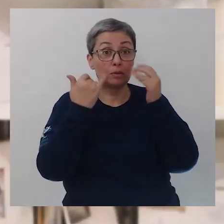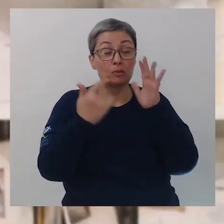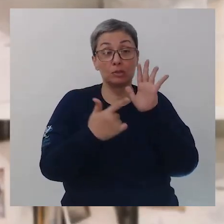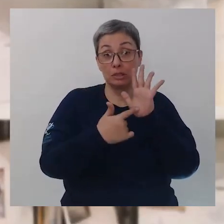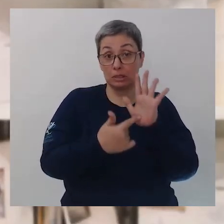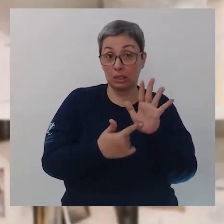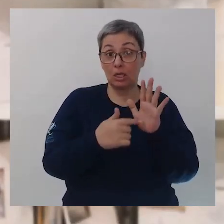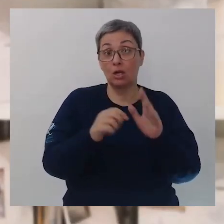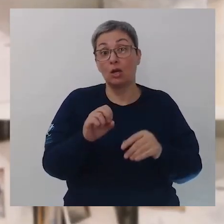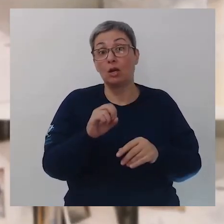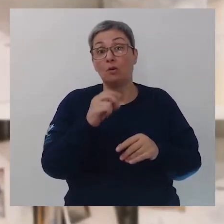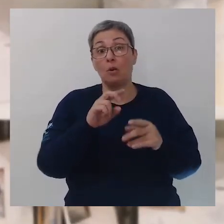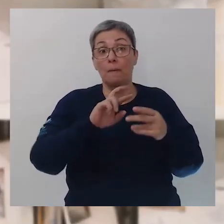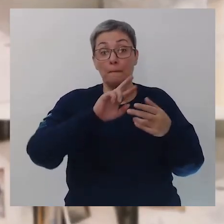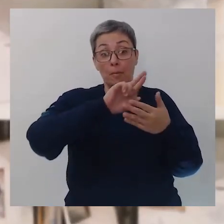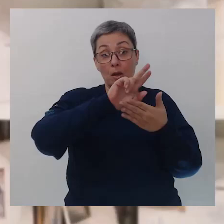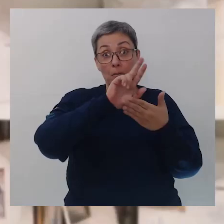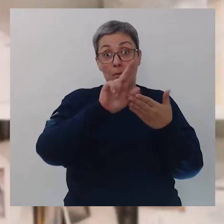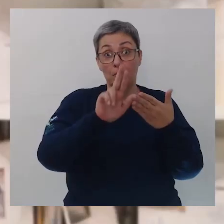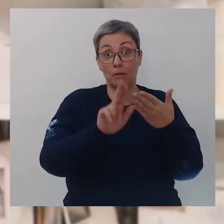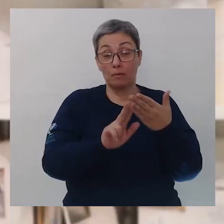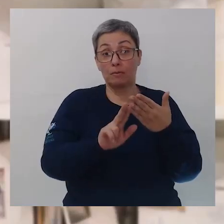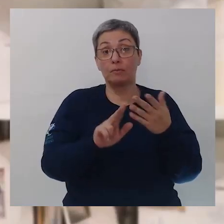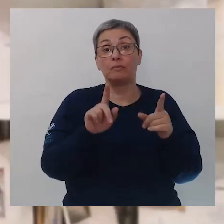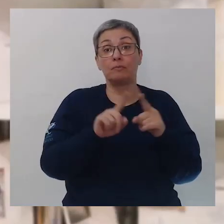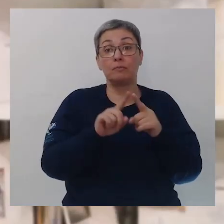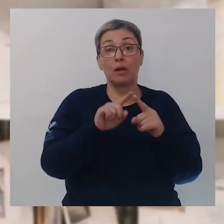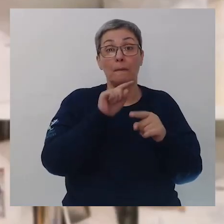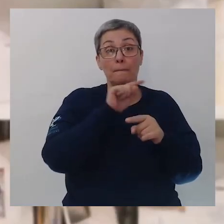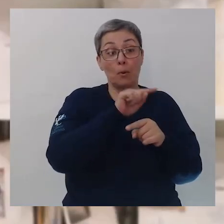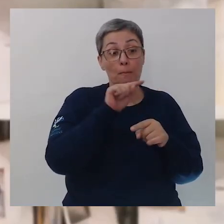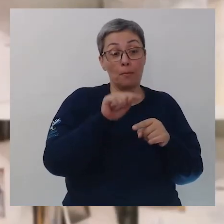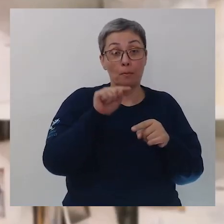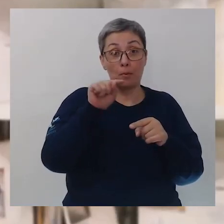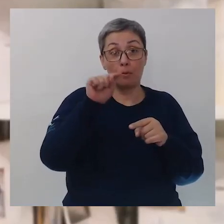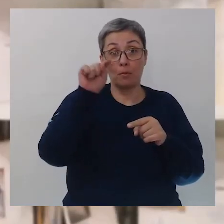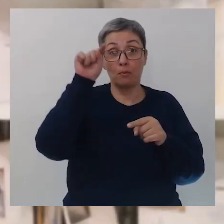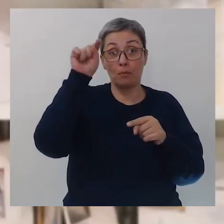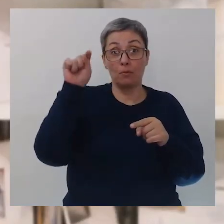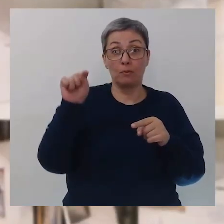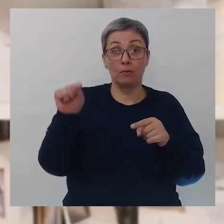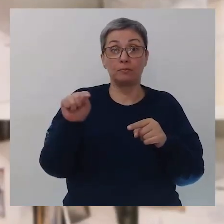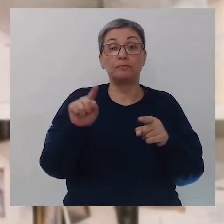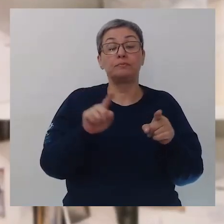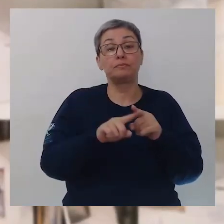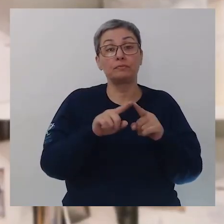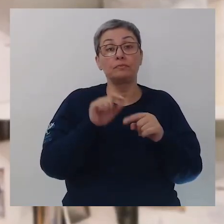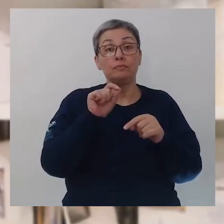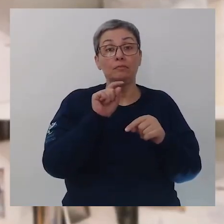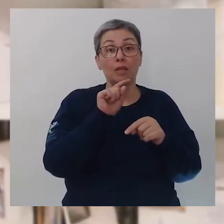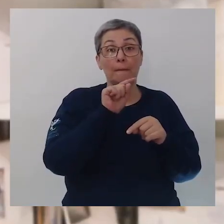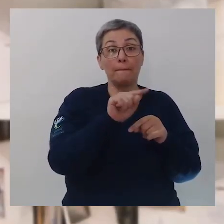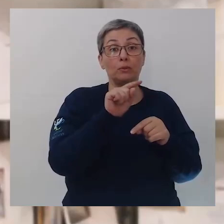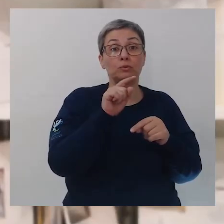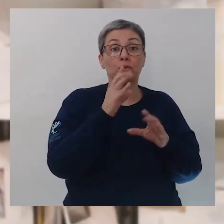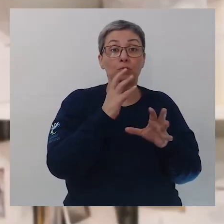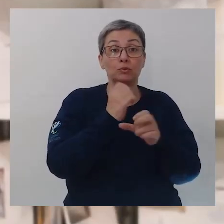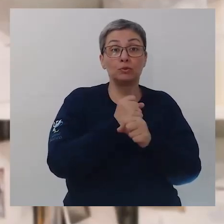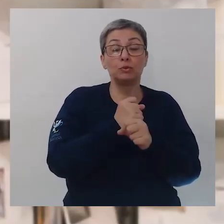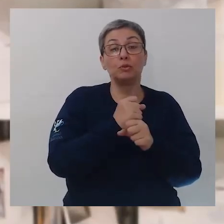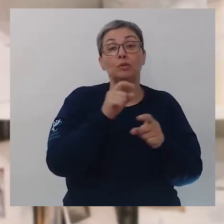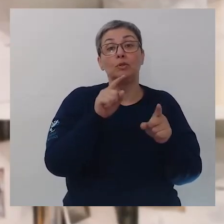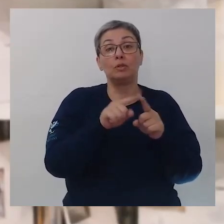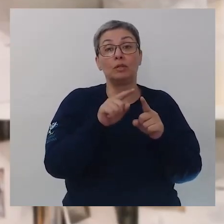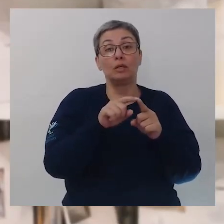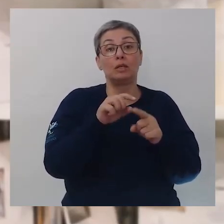informações com uma série de pontos, né? Esses pontos são pontos de dados chamados